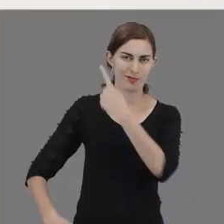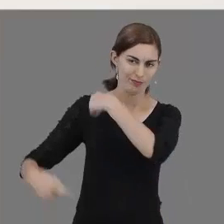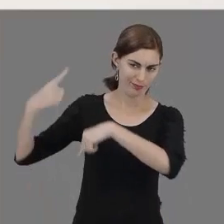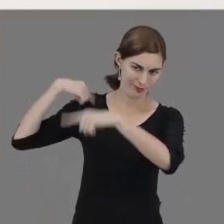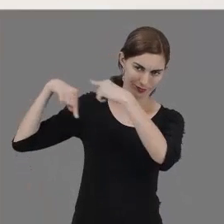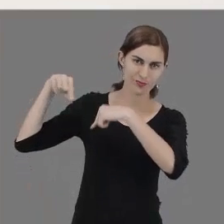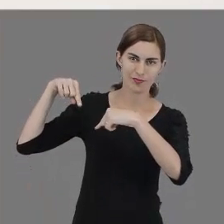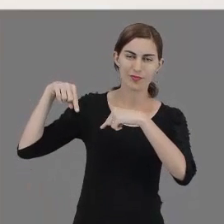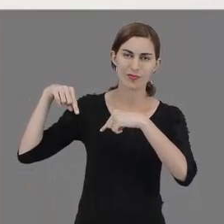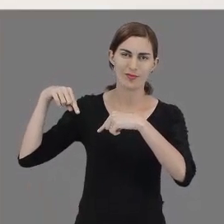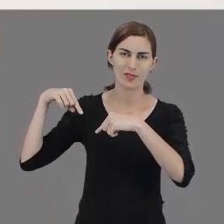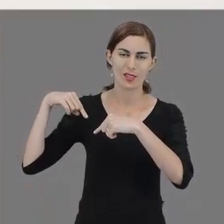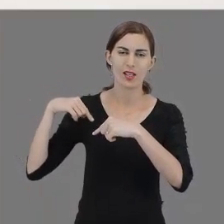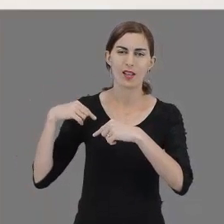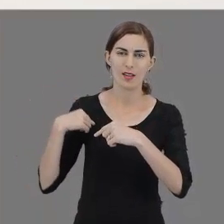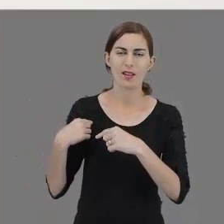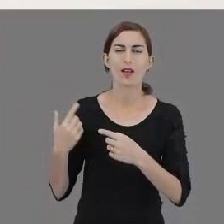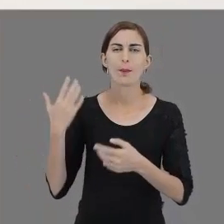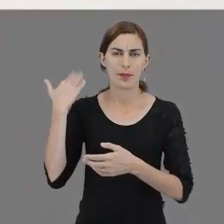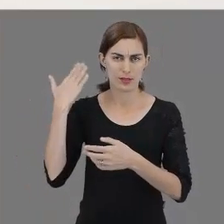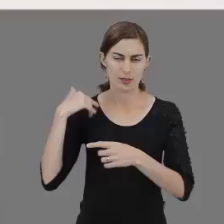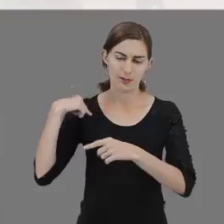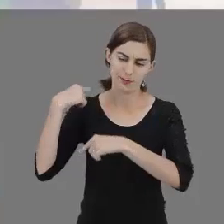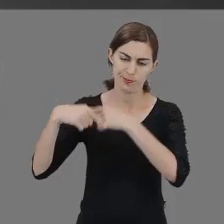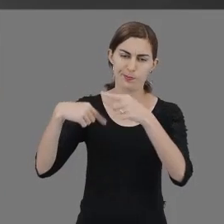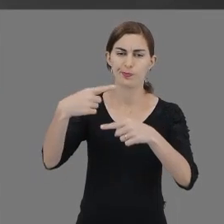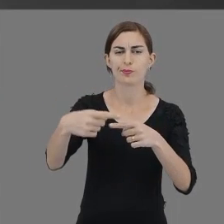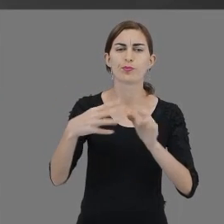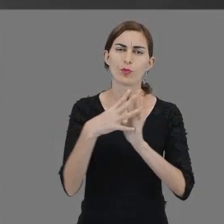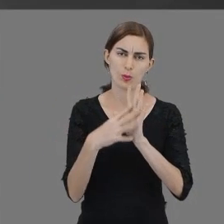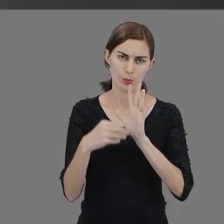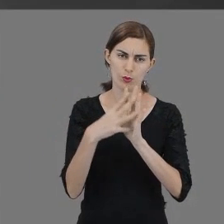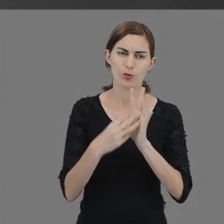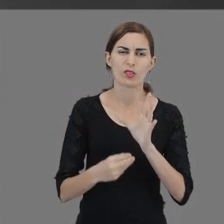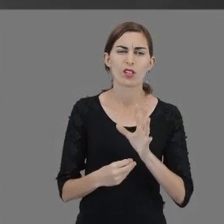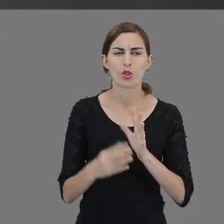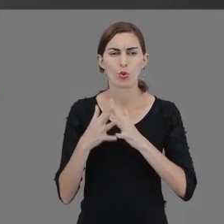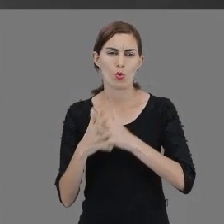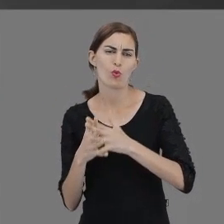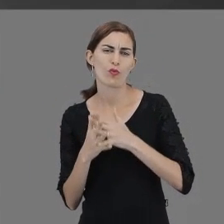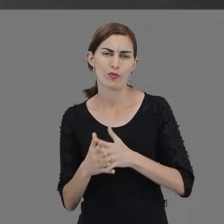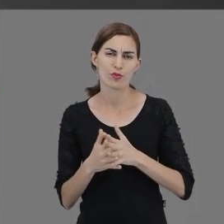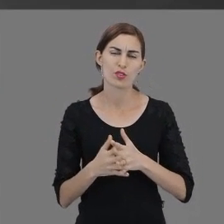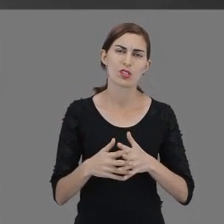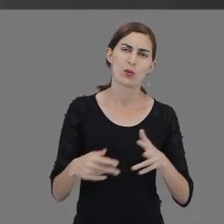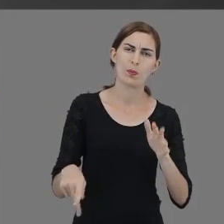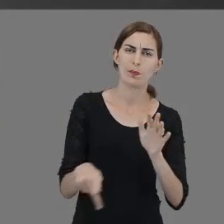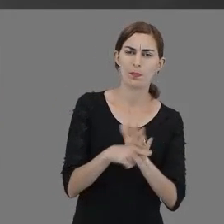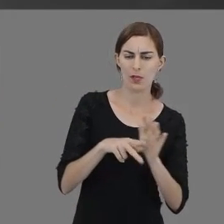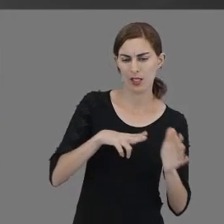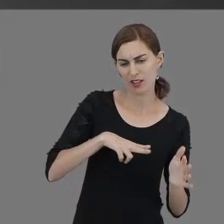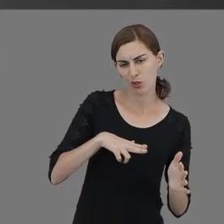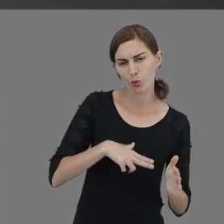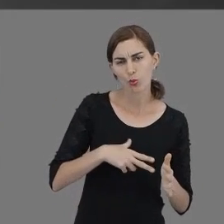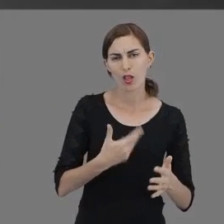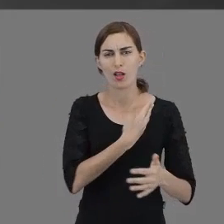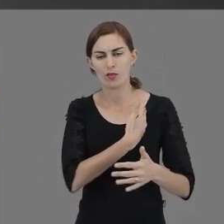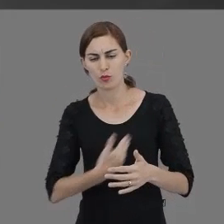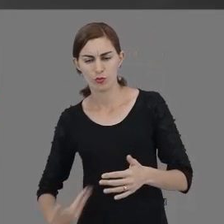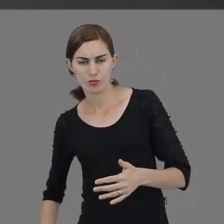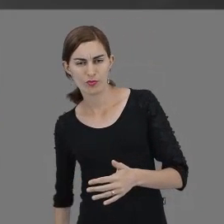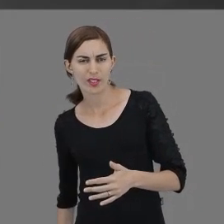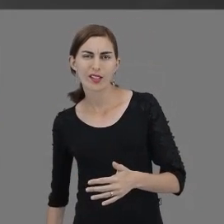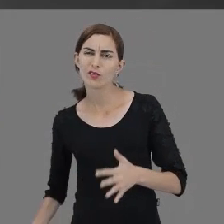colonial do Brasil, e aí, nesse modelo, há uma confusão entre os bens públicos e os particulares daqueles que detinham poder,